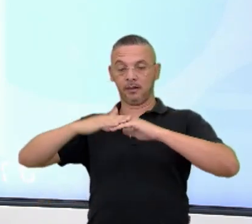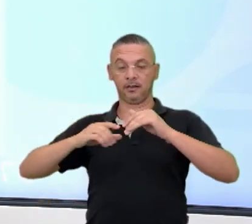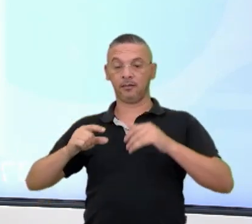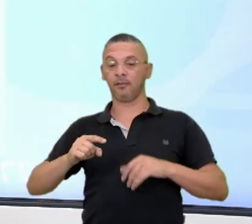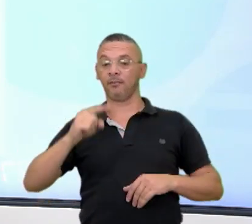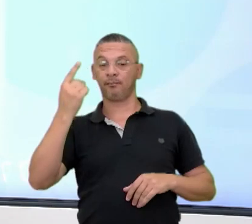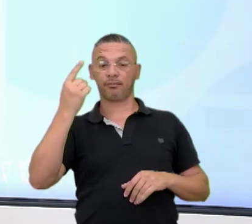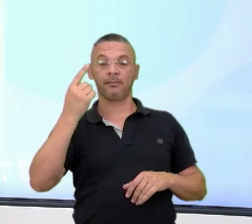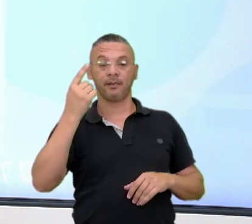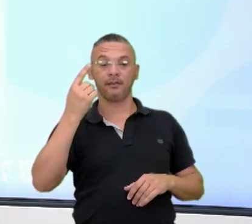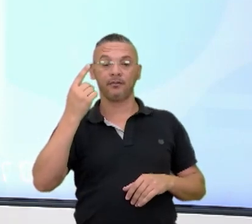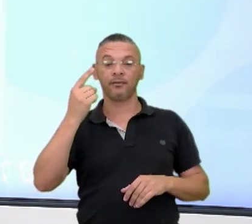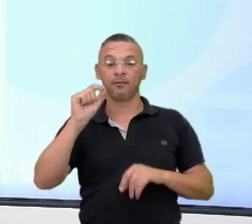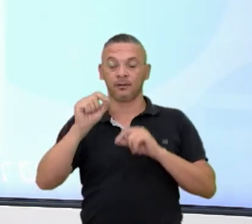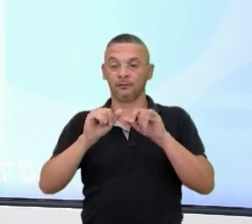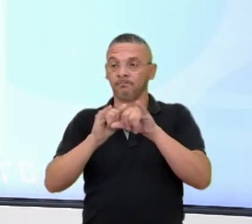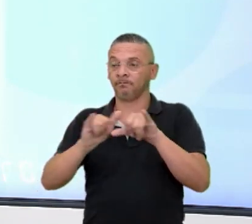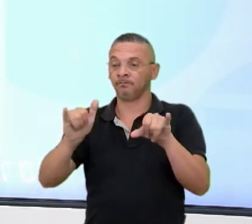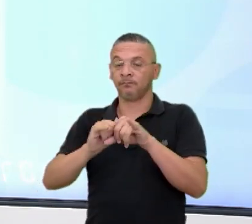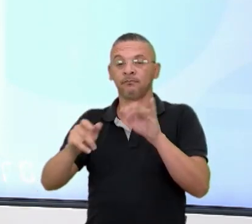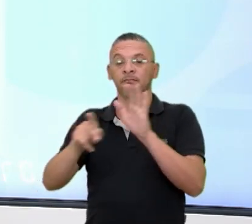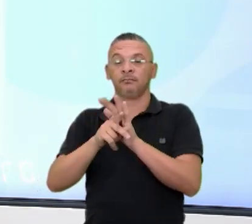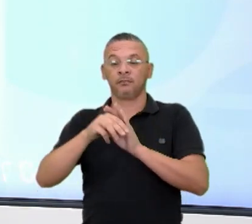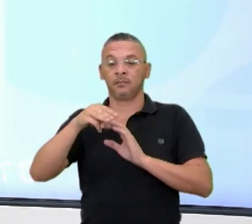Clickbait. Clickbait, dá uma pausa aí.